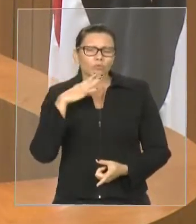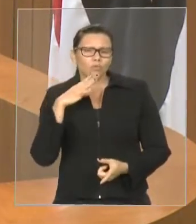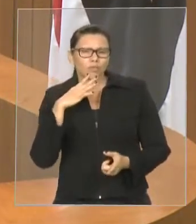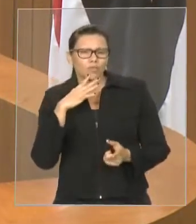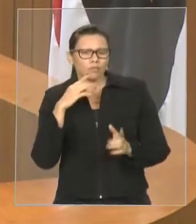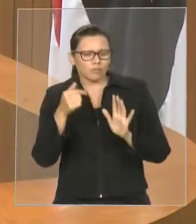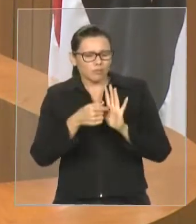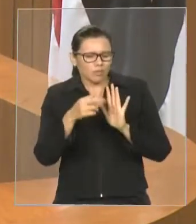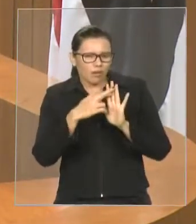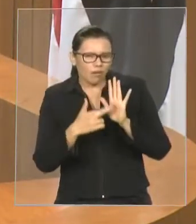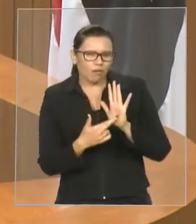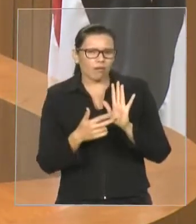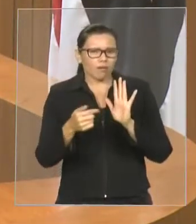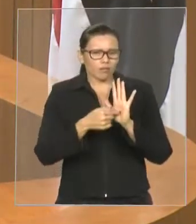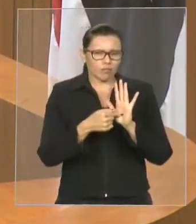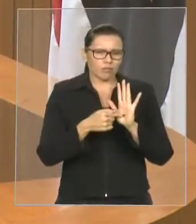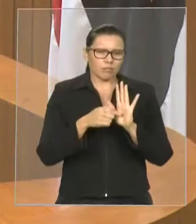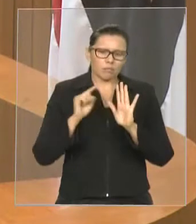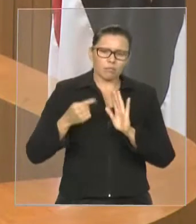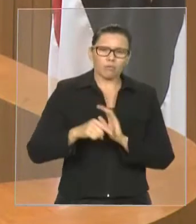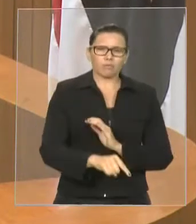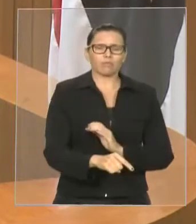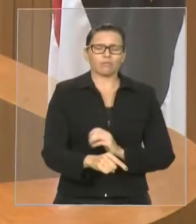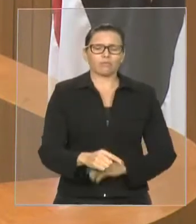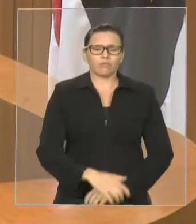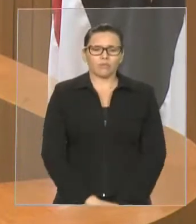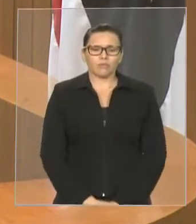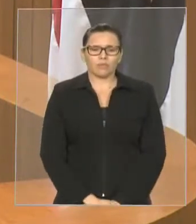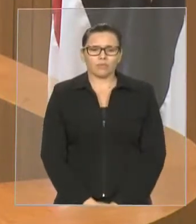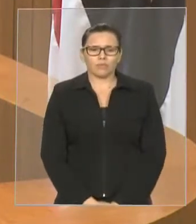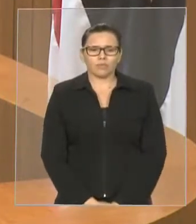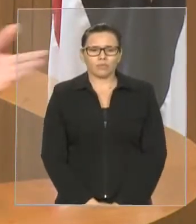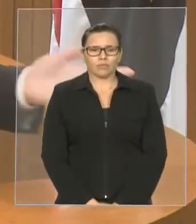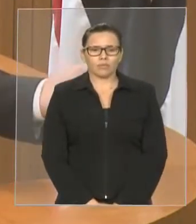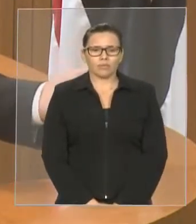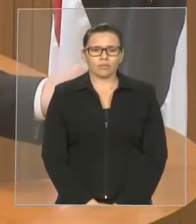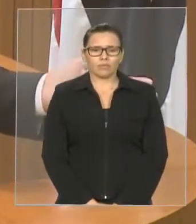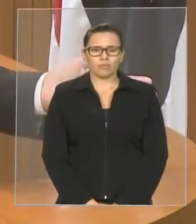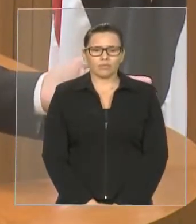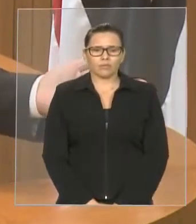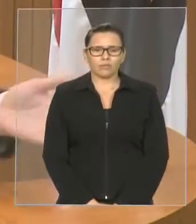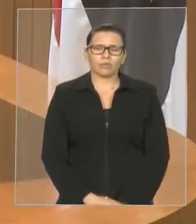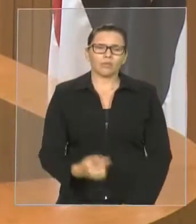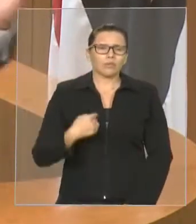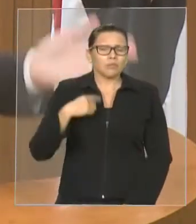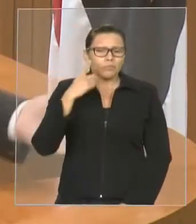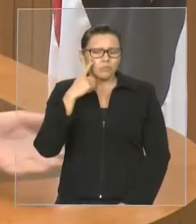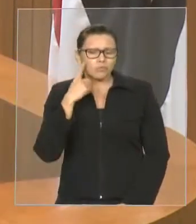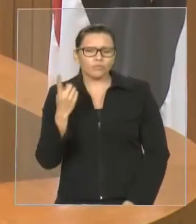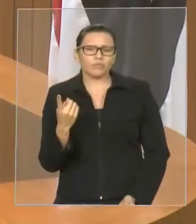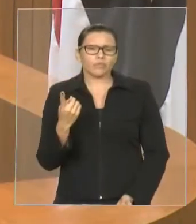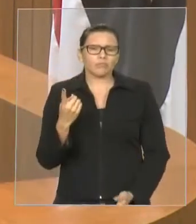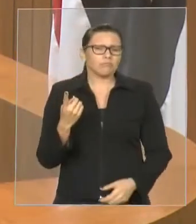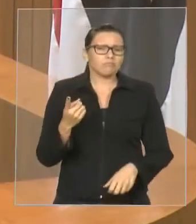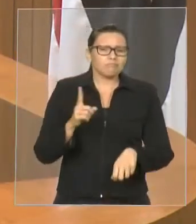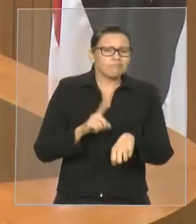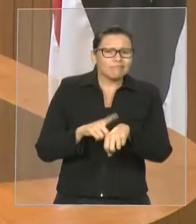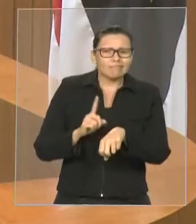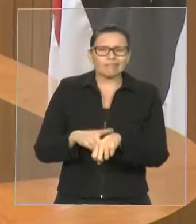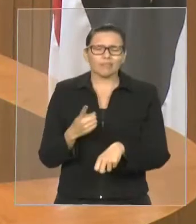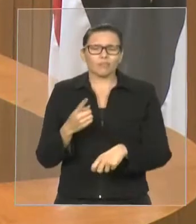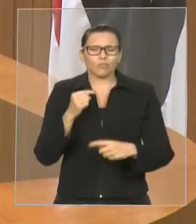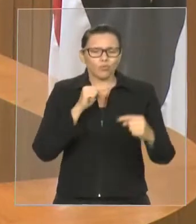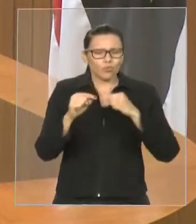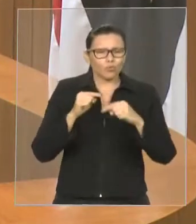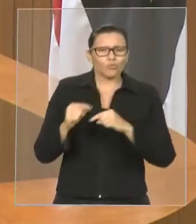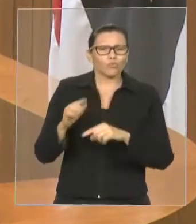está acontecendo em relação a outras empresas do Maranhão? Essa é a pergunta que fica. Não houve tempo de discutir isso daí.